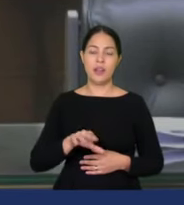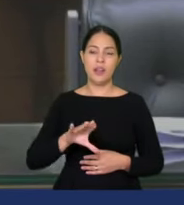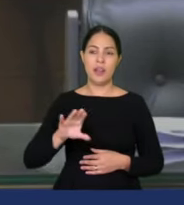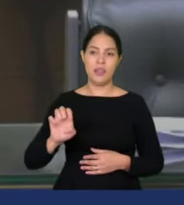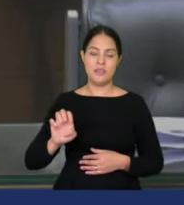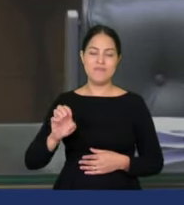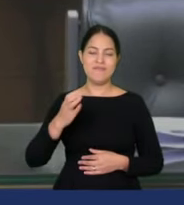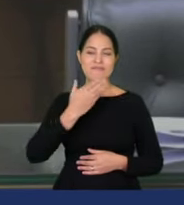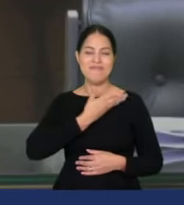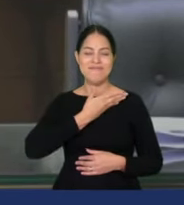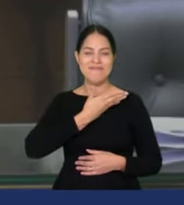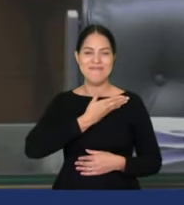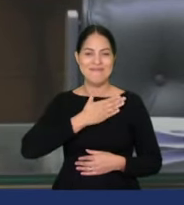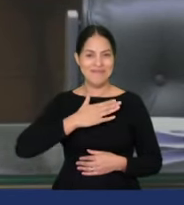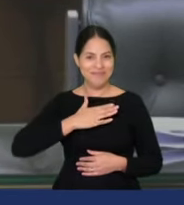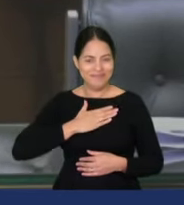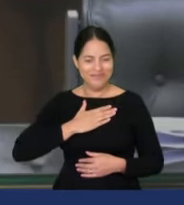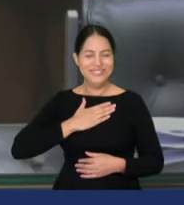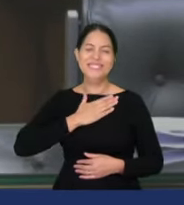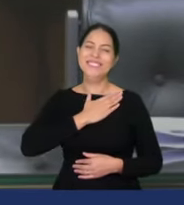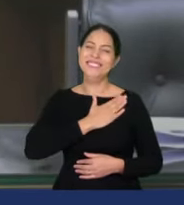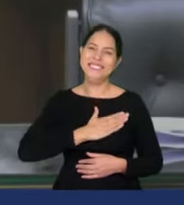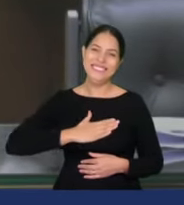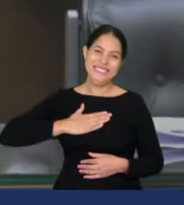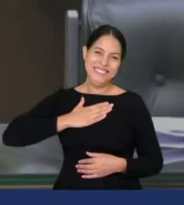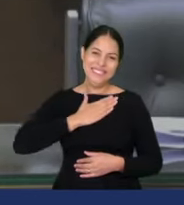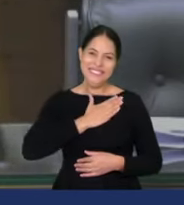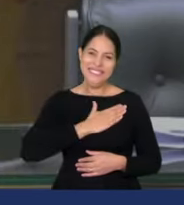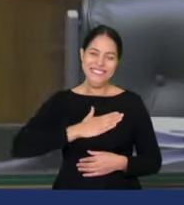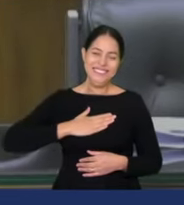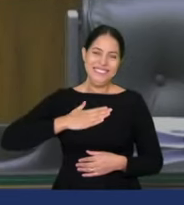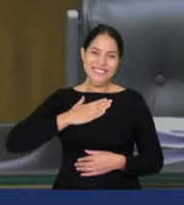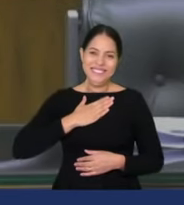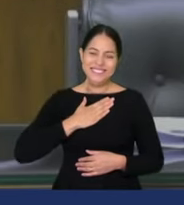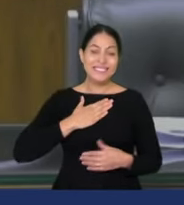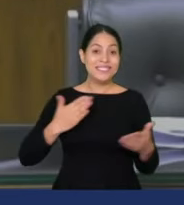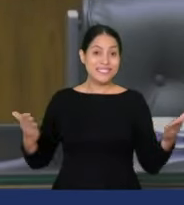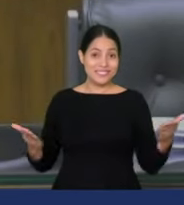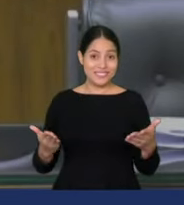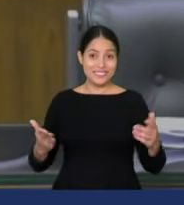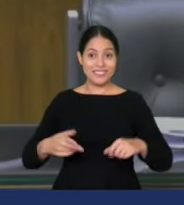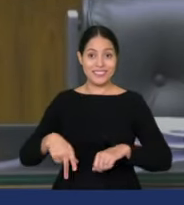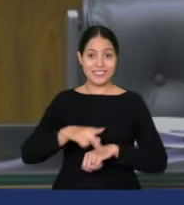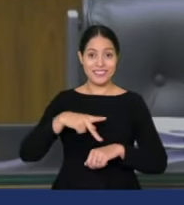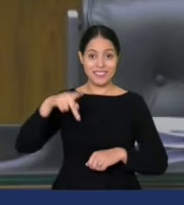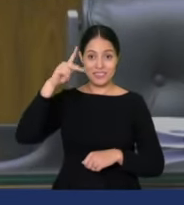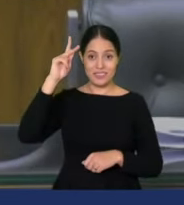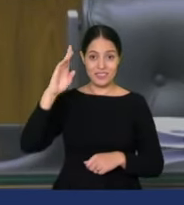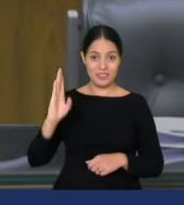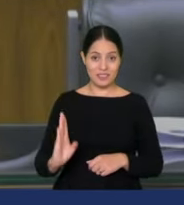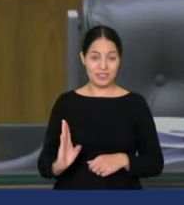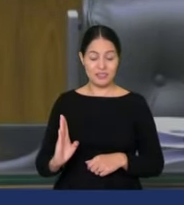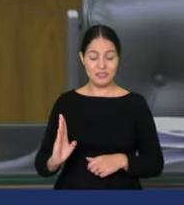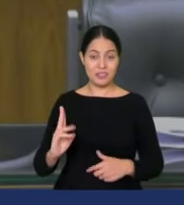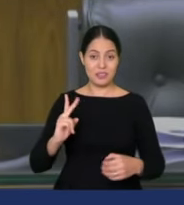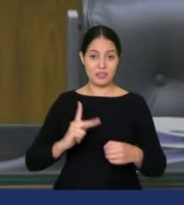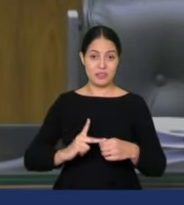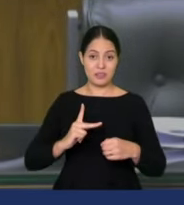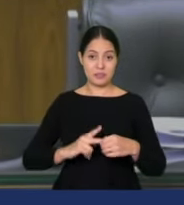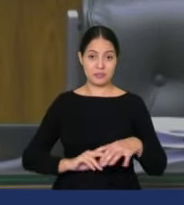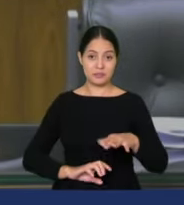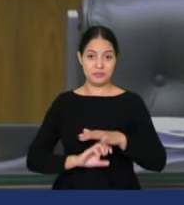amigo, e que hoje nacionalmente é um dos nomes importantes da Defesa da Petrobras,